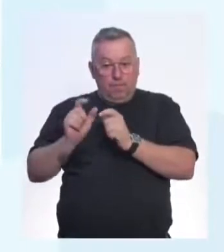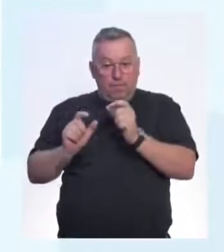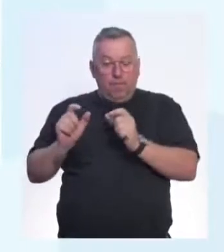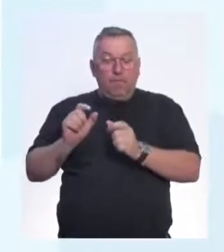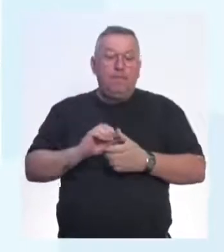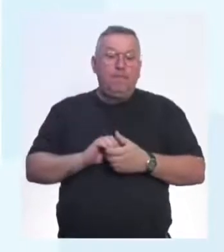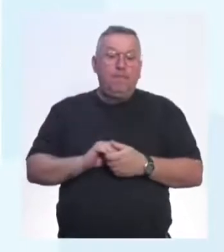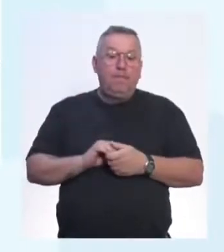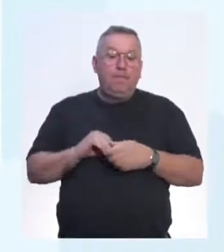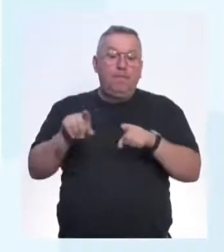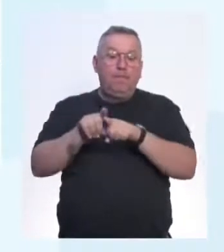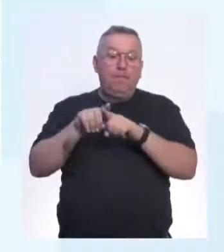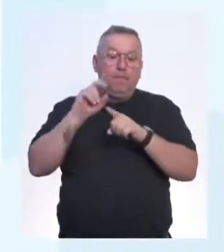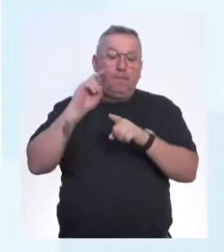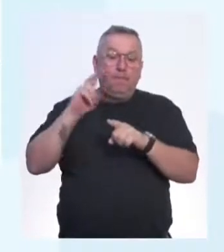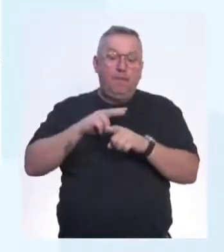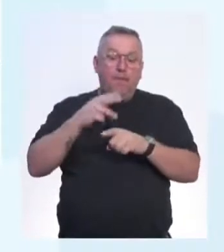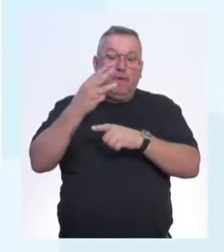partes, né? E peguei